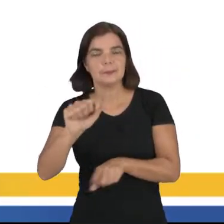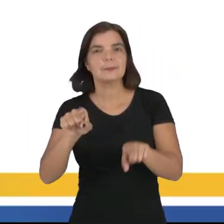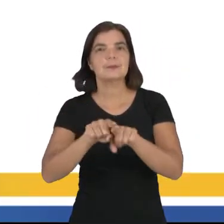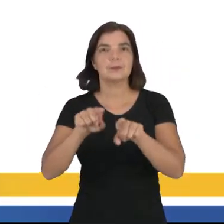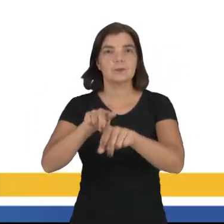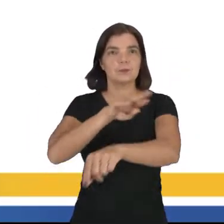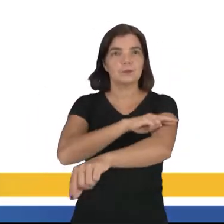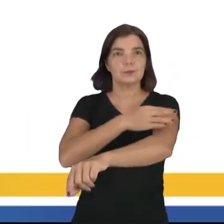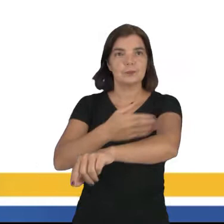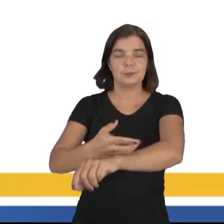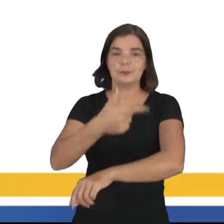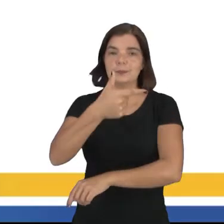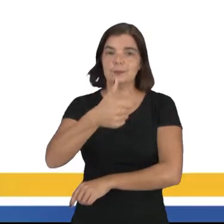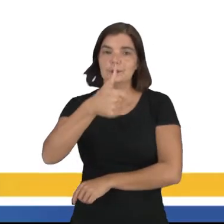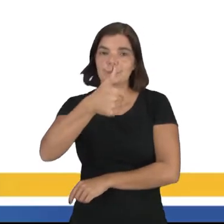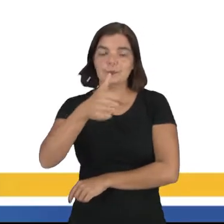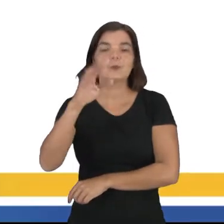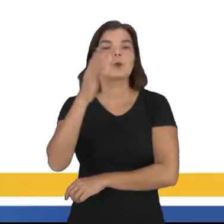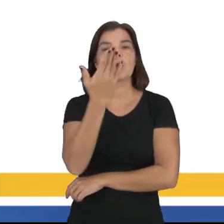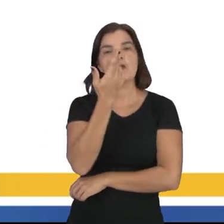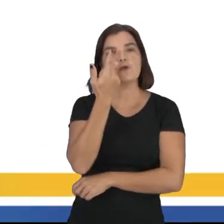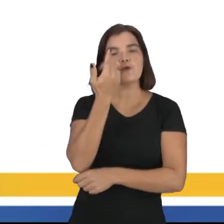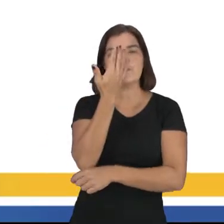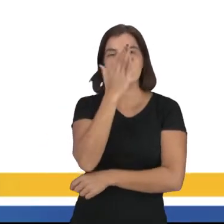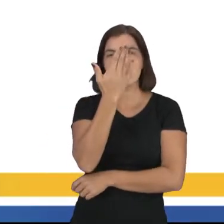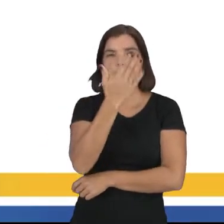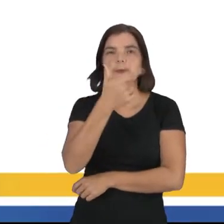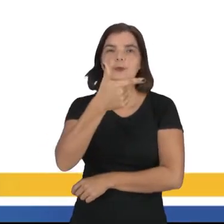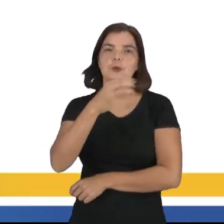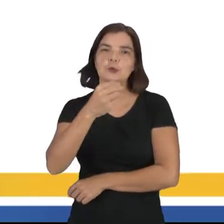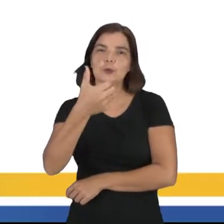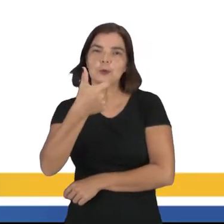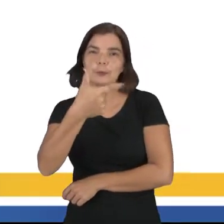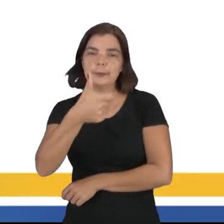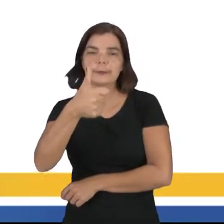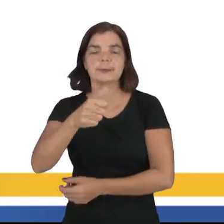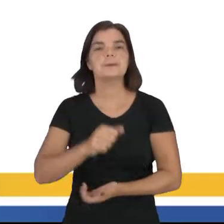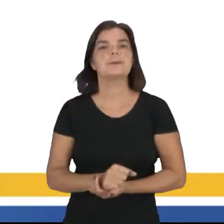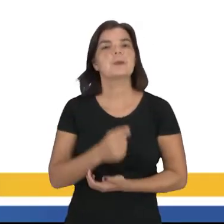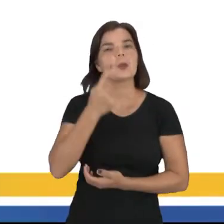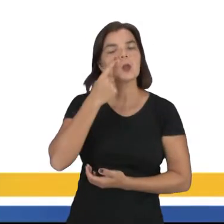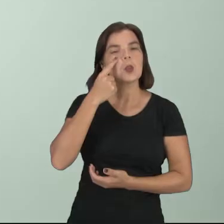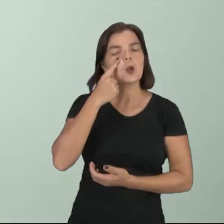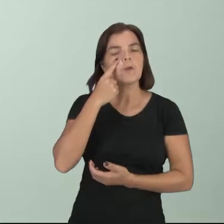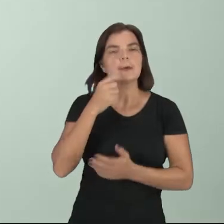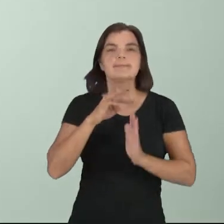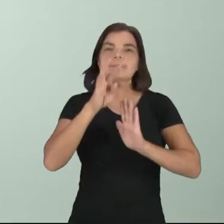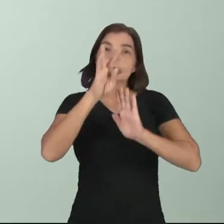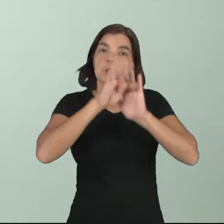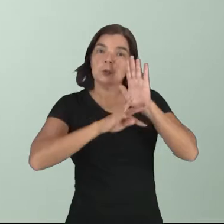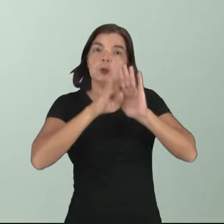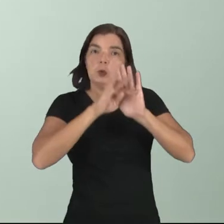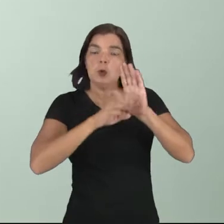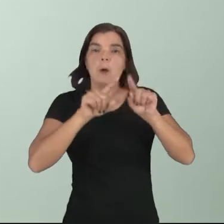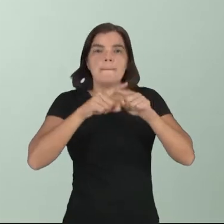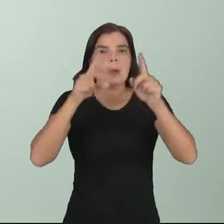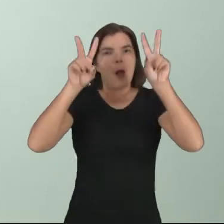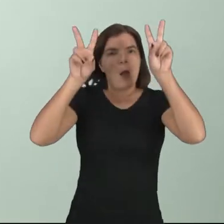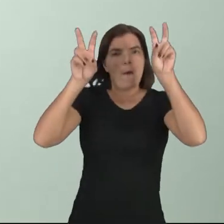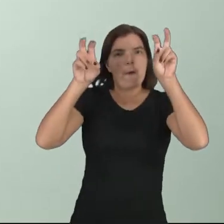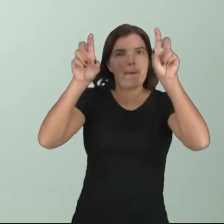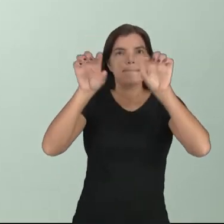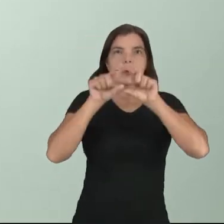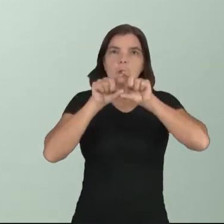Rio Branco, dia 21 de fevereiro de 2021. Não lemos o corpo dessa notícia, mas pelo título